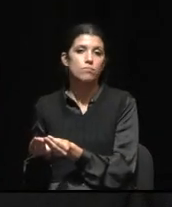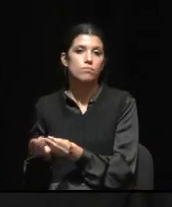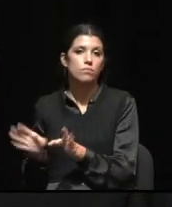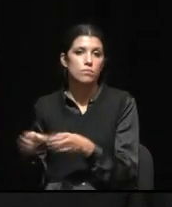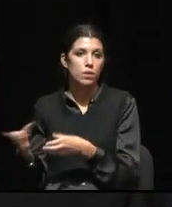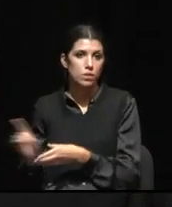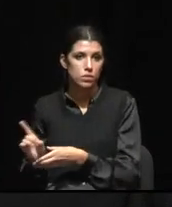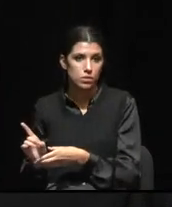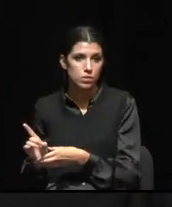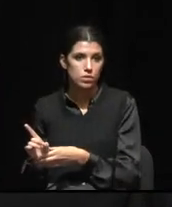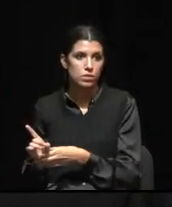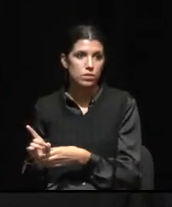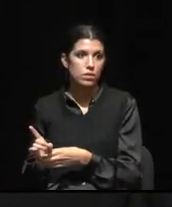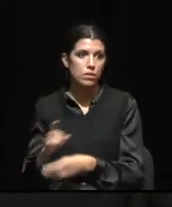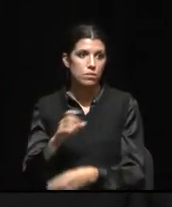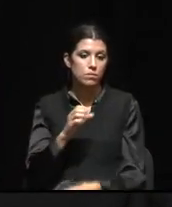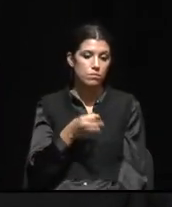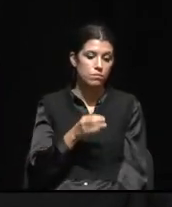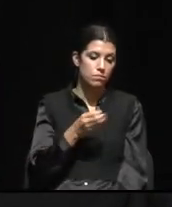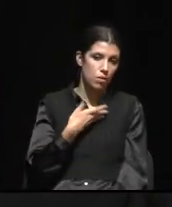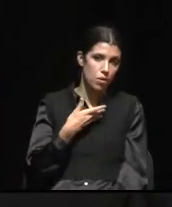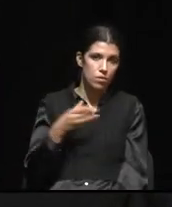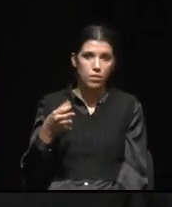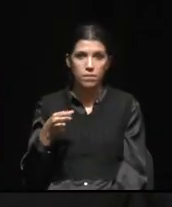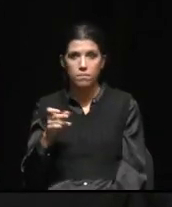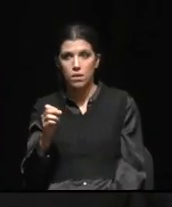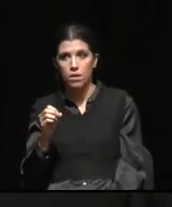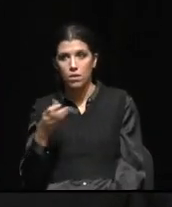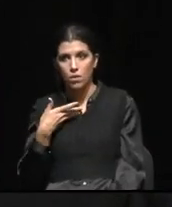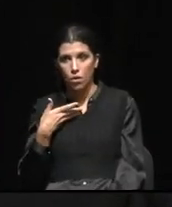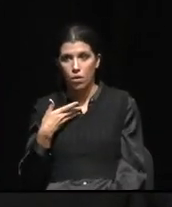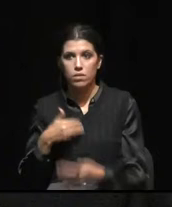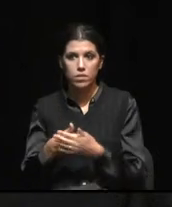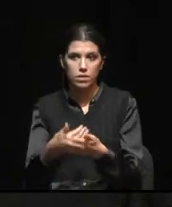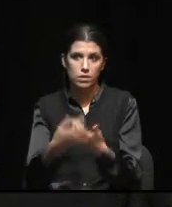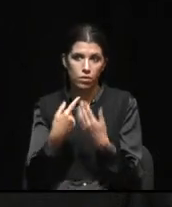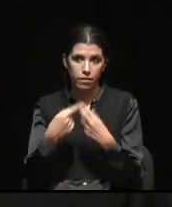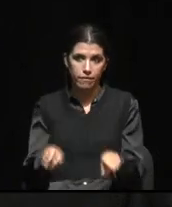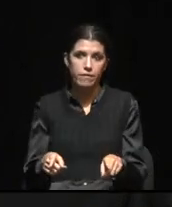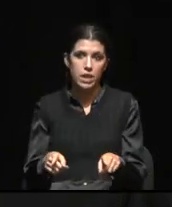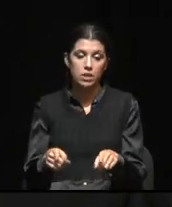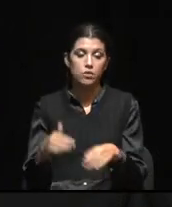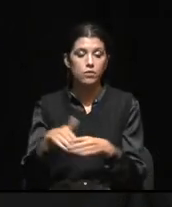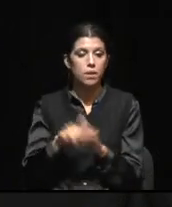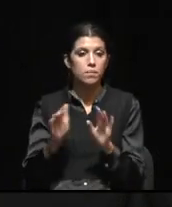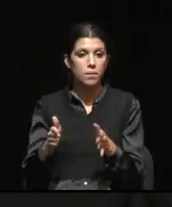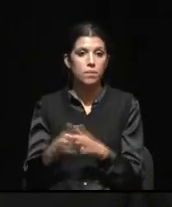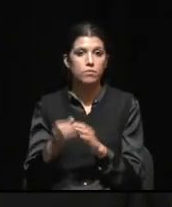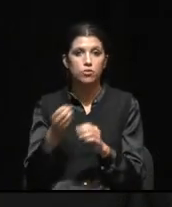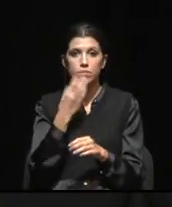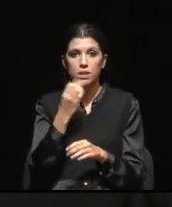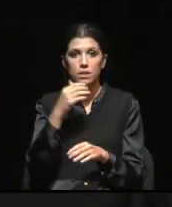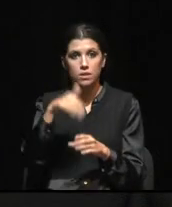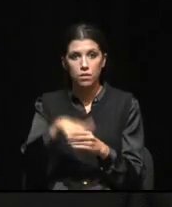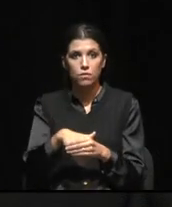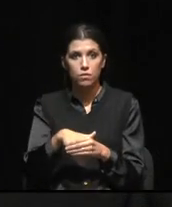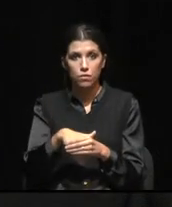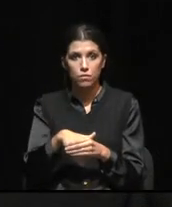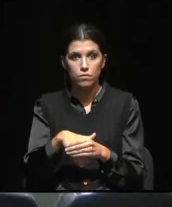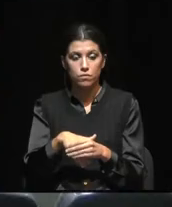votar estamos no pode não estamos no PA e portanto não precisa de ser votada Vamos à declaração de voto oral Deputado Bruno mascaranhas